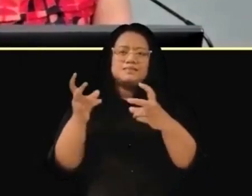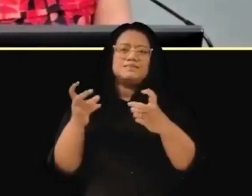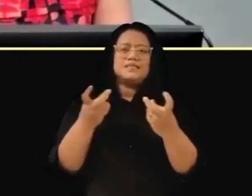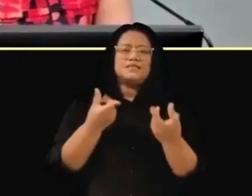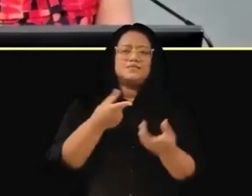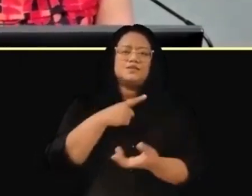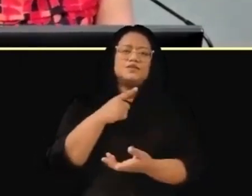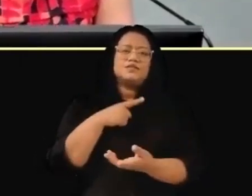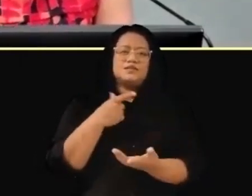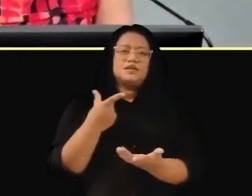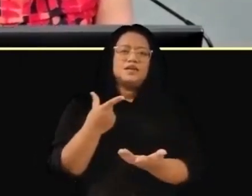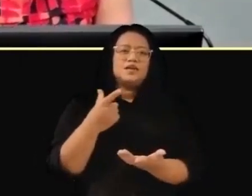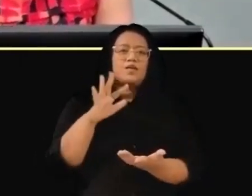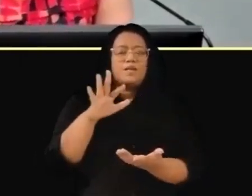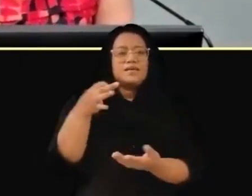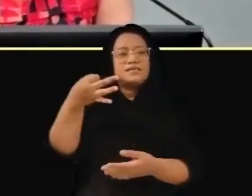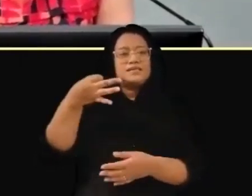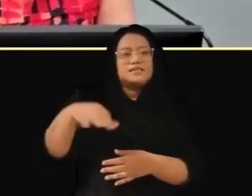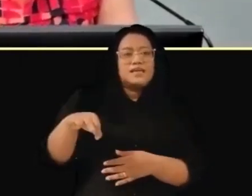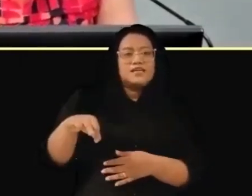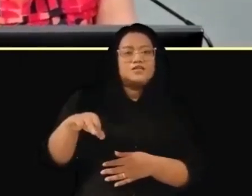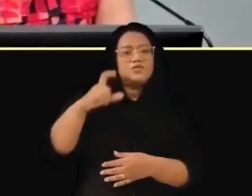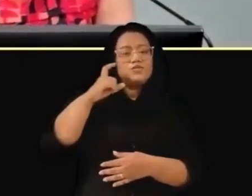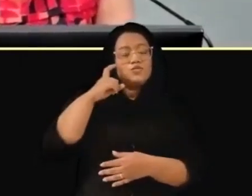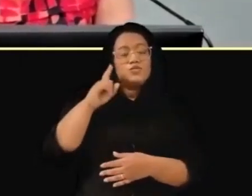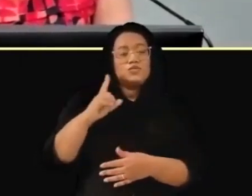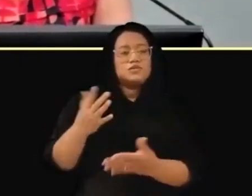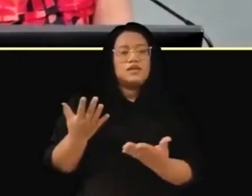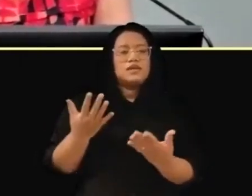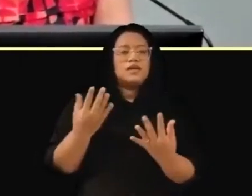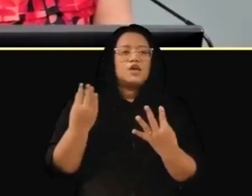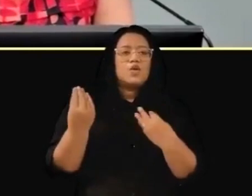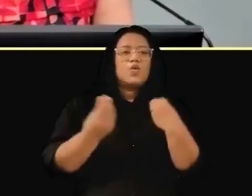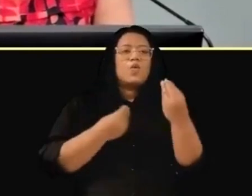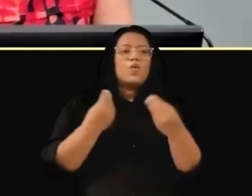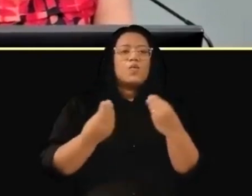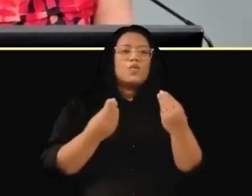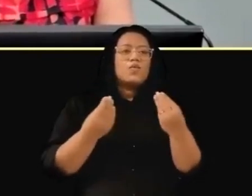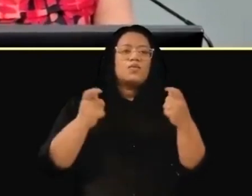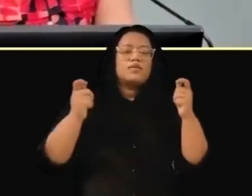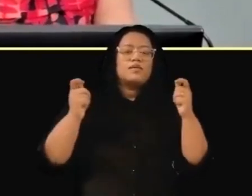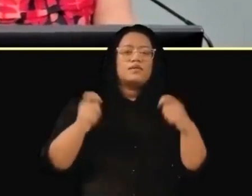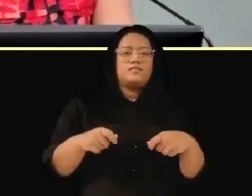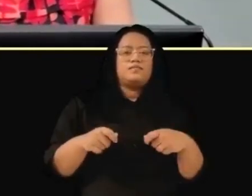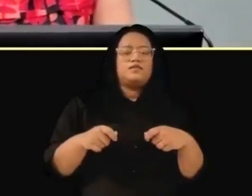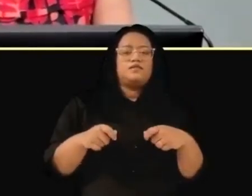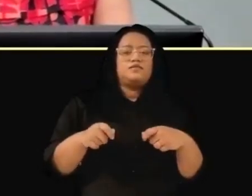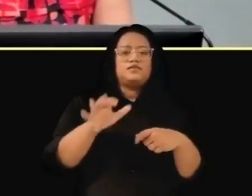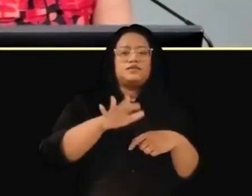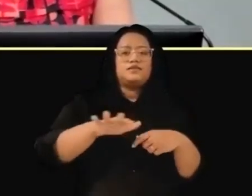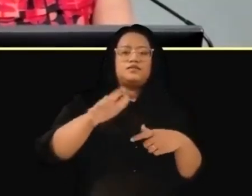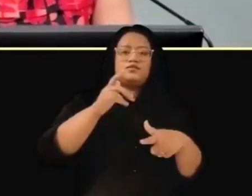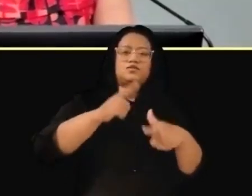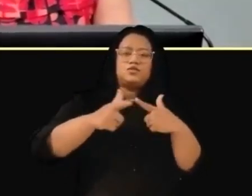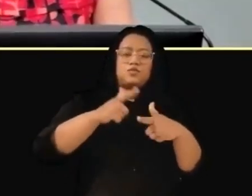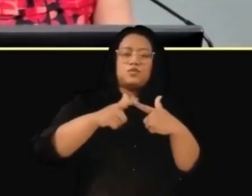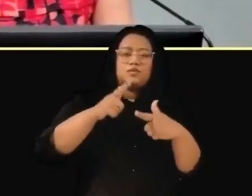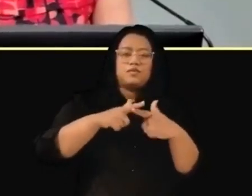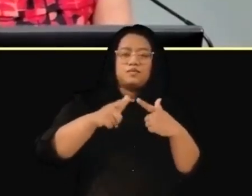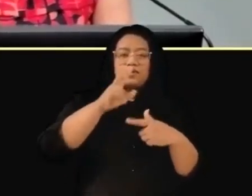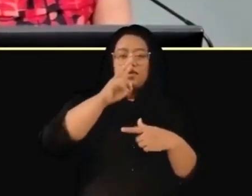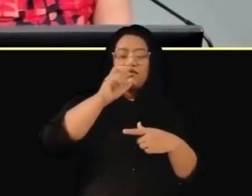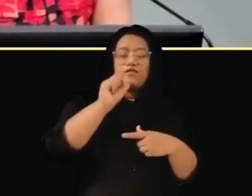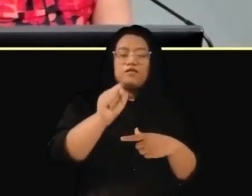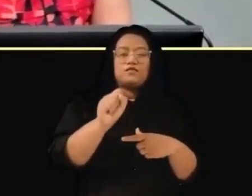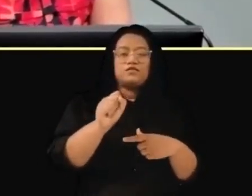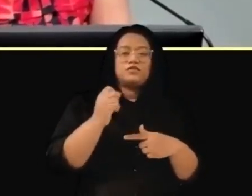são corretas. Como é que seria possível, dentro de um problema dessa magnitude, como é que